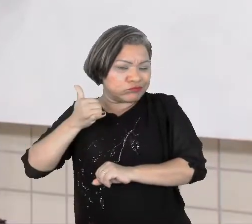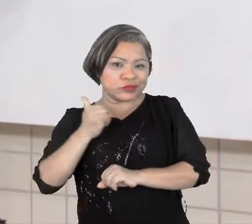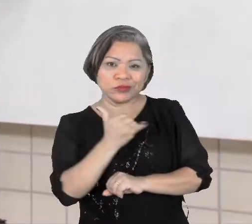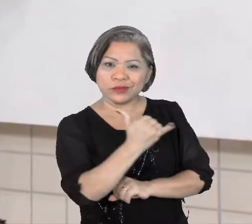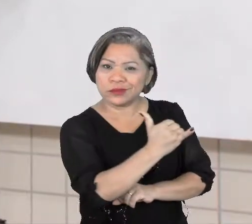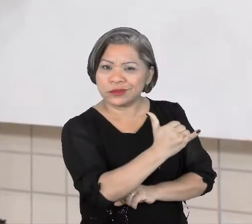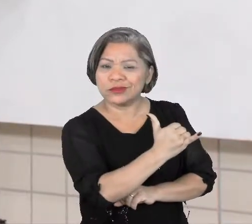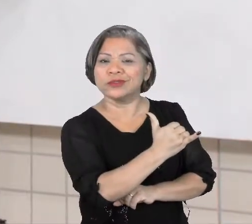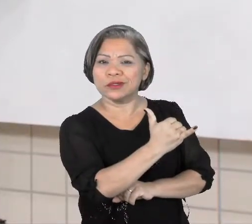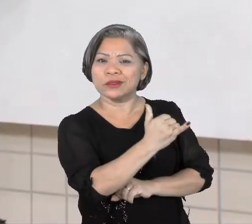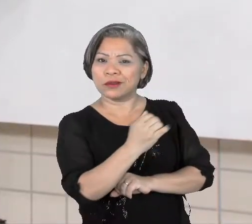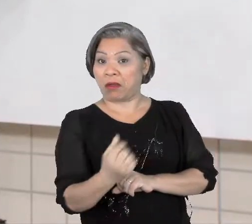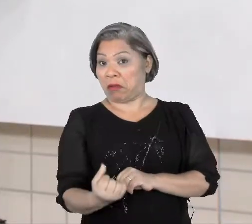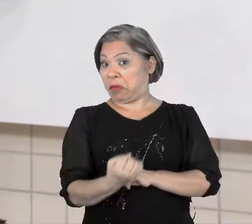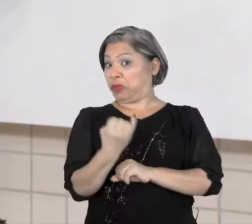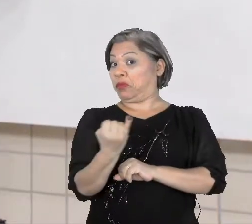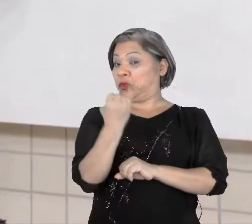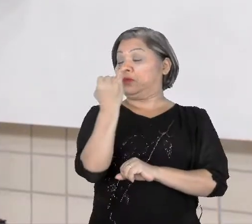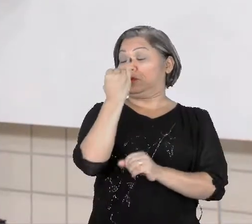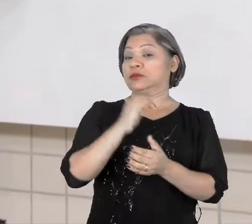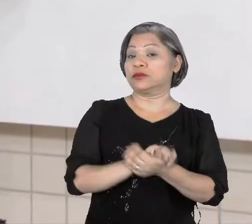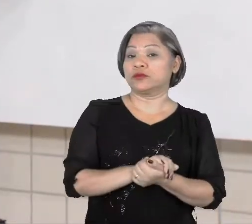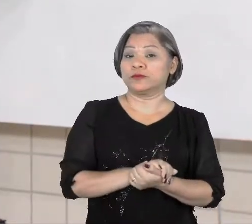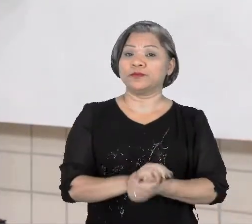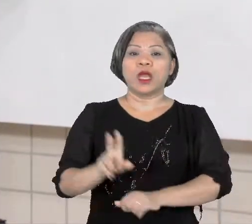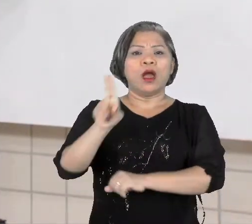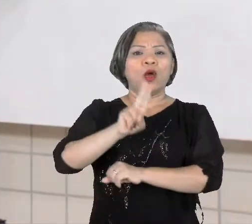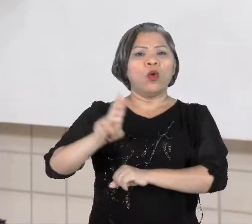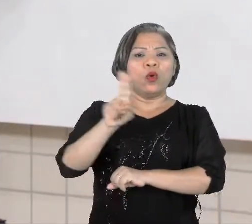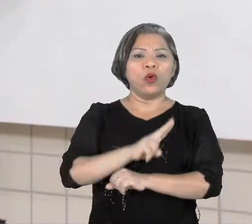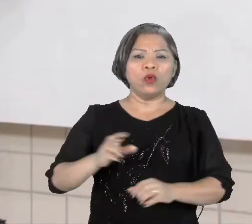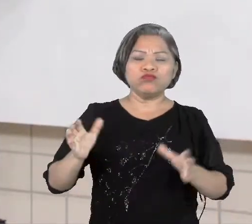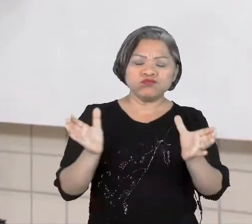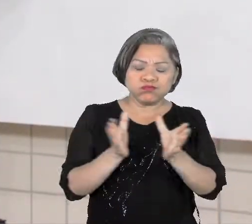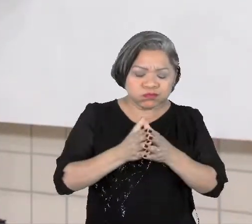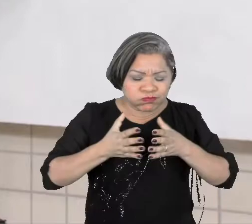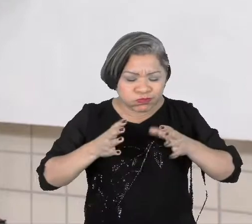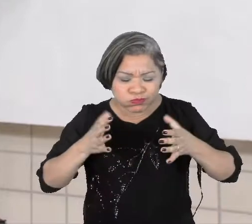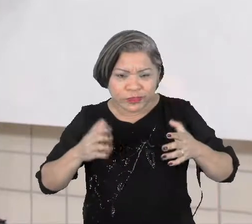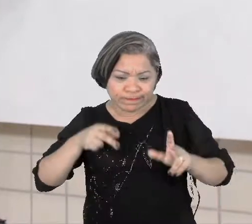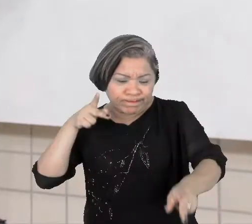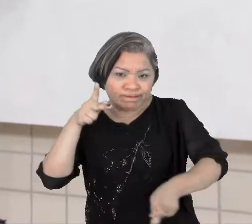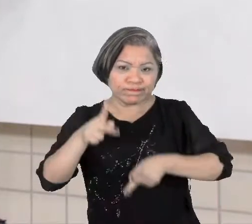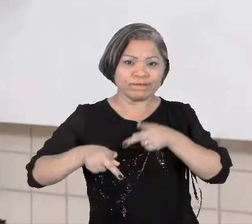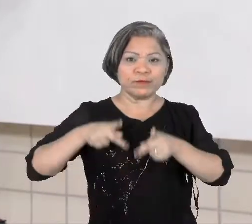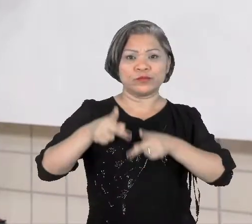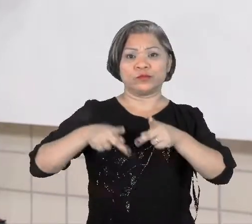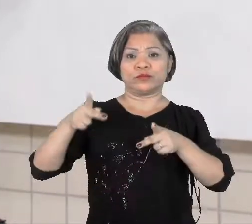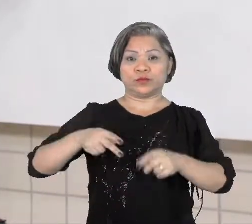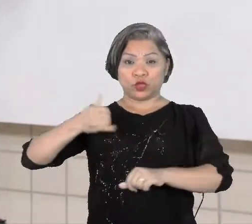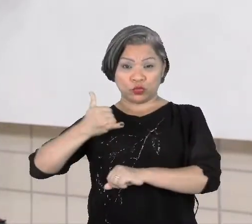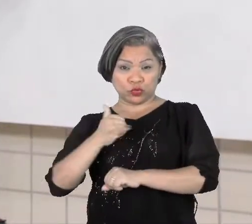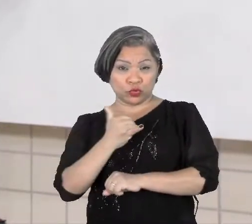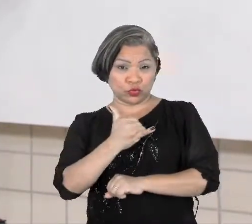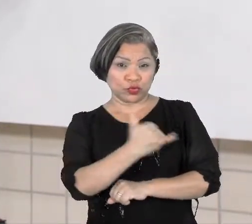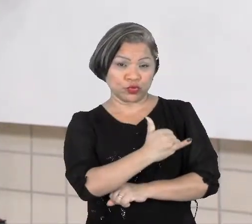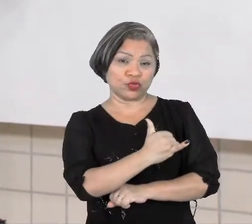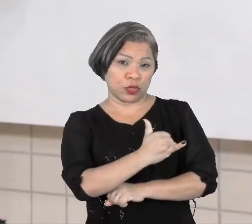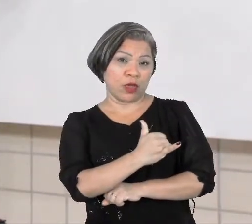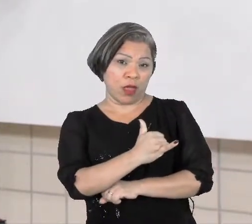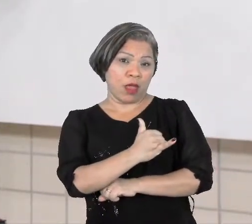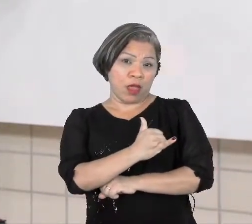extremamente importante. O uso, a intensificação e a popularização de energias, de fontes de